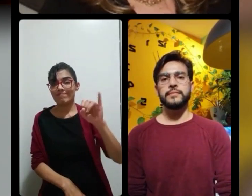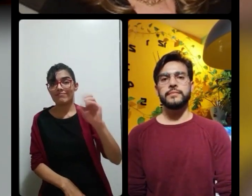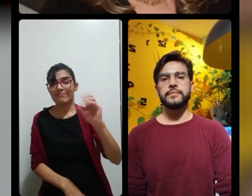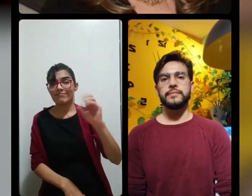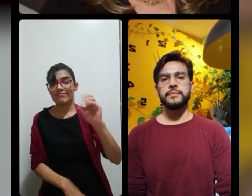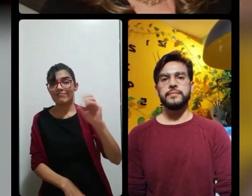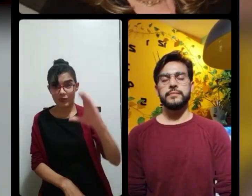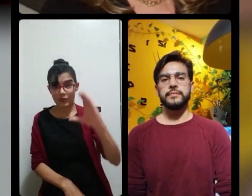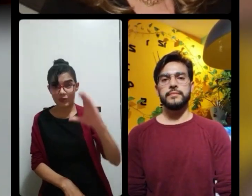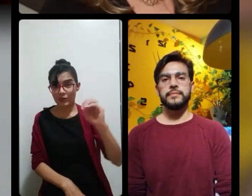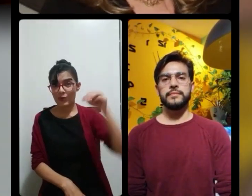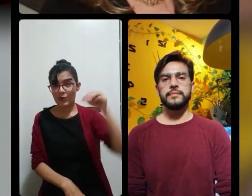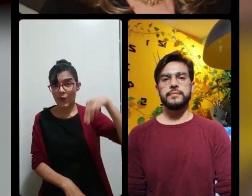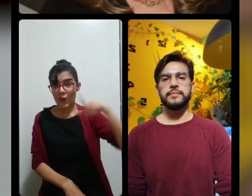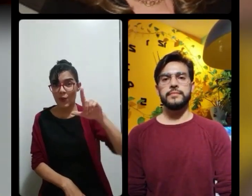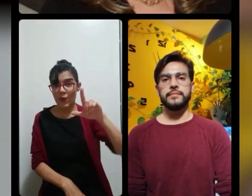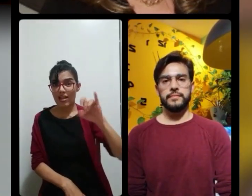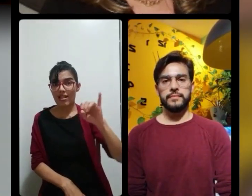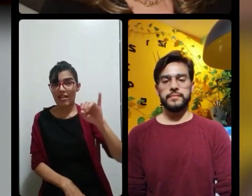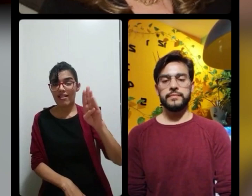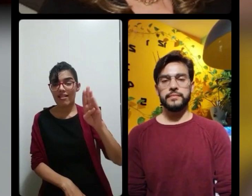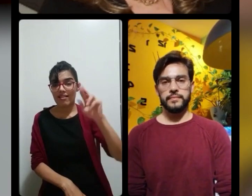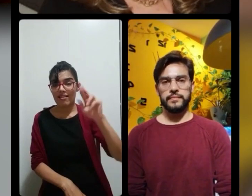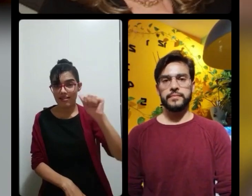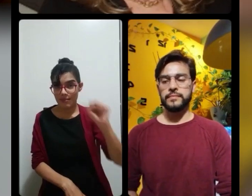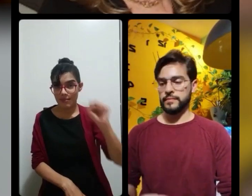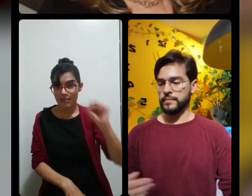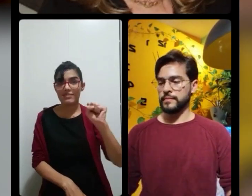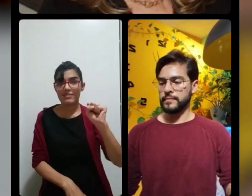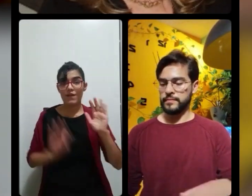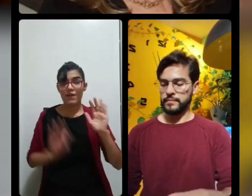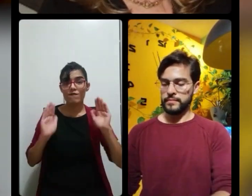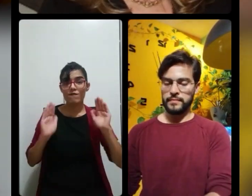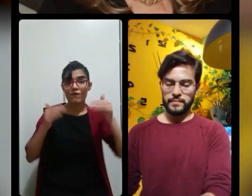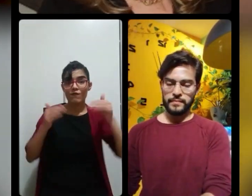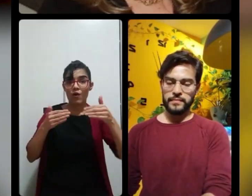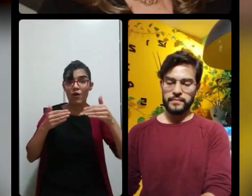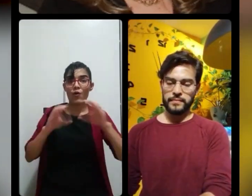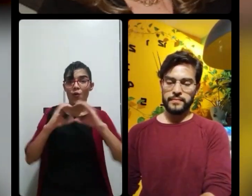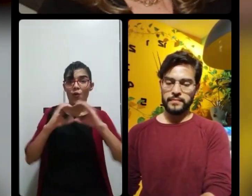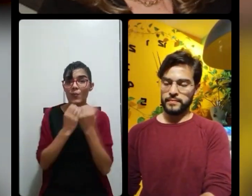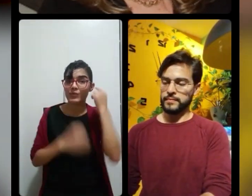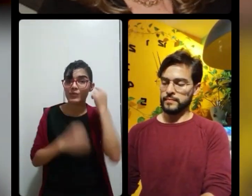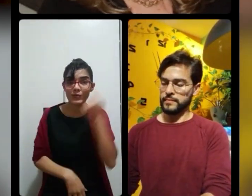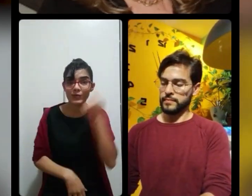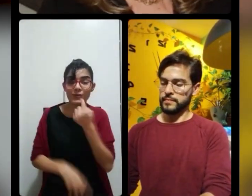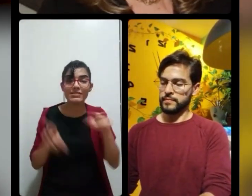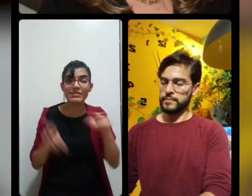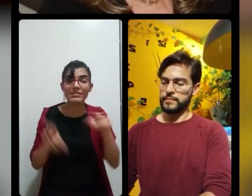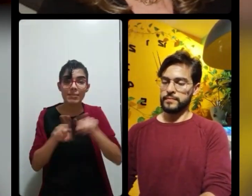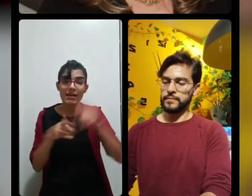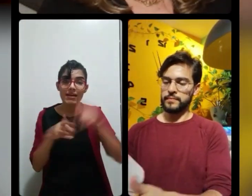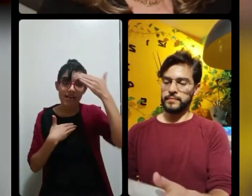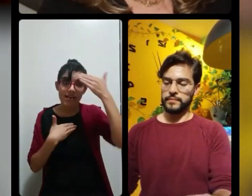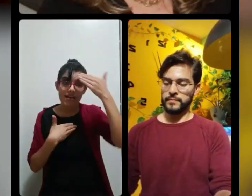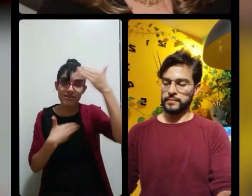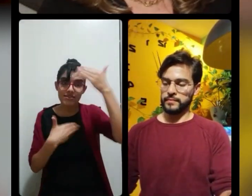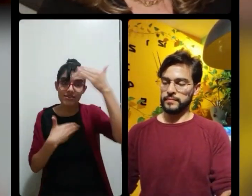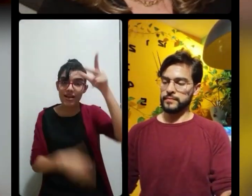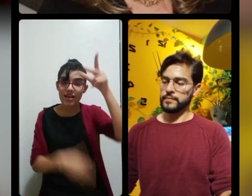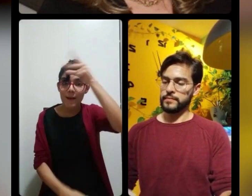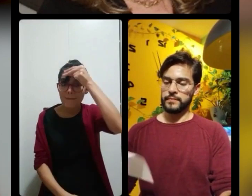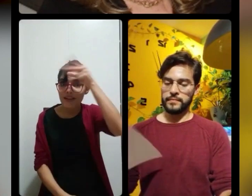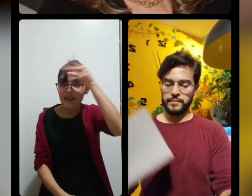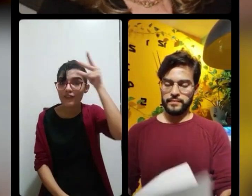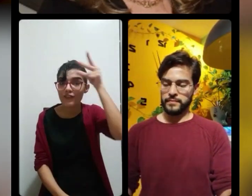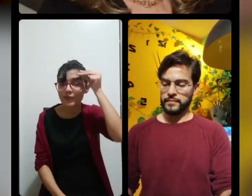para a comunidade surda. Agradecer à Prefeitura de Natal, que nos patrocina através da